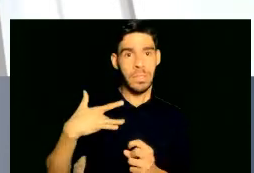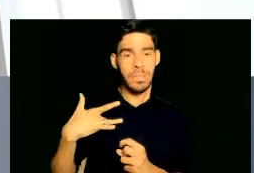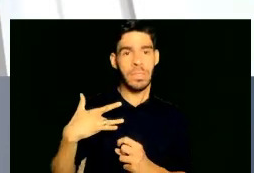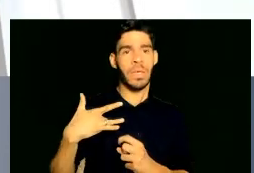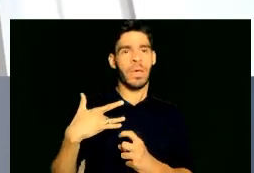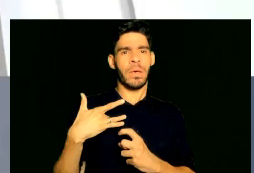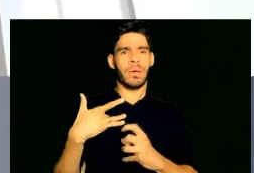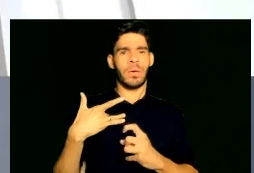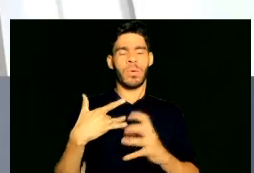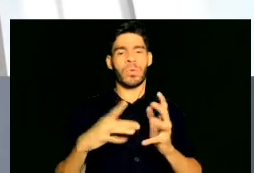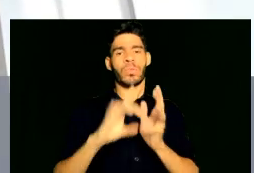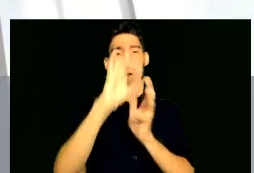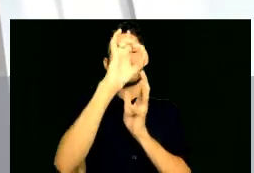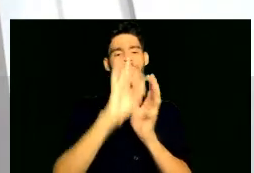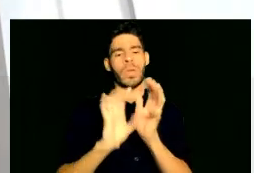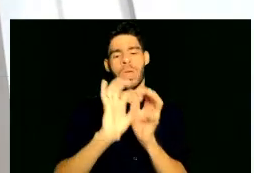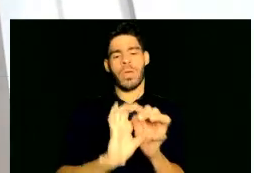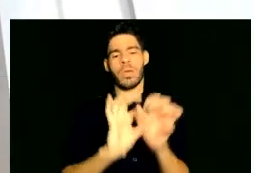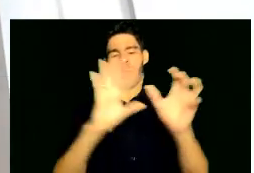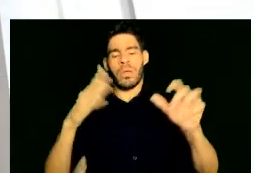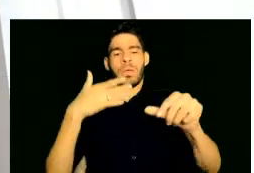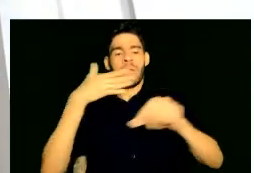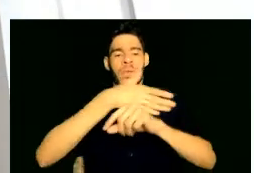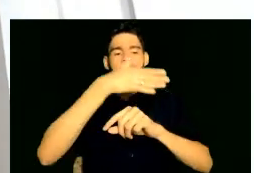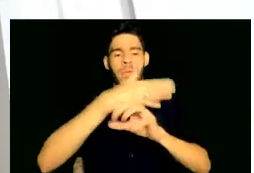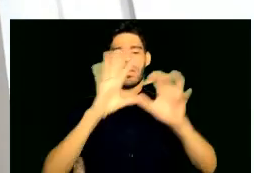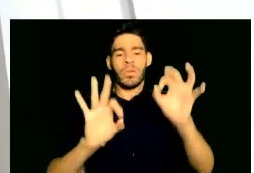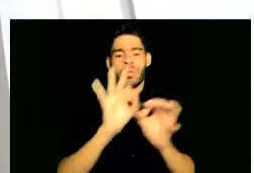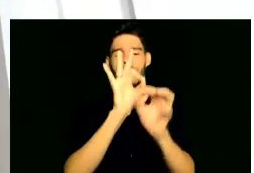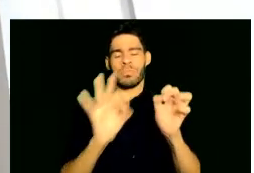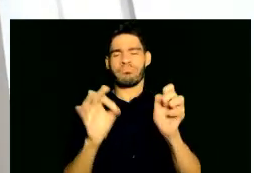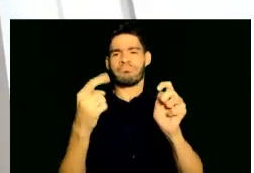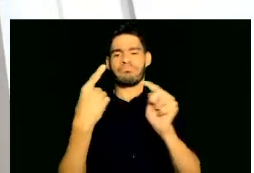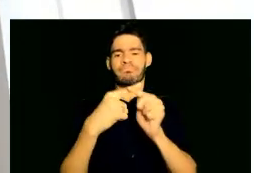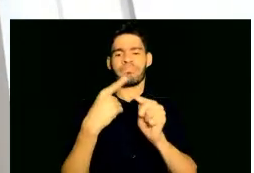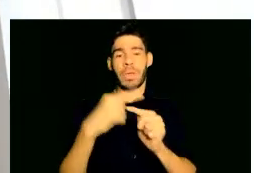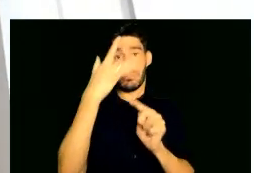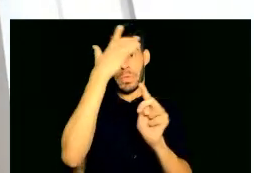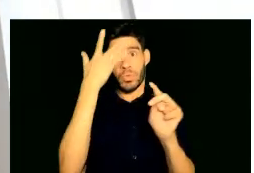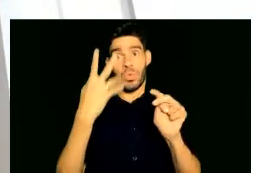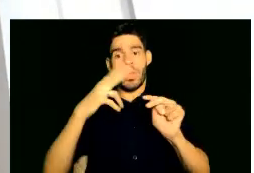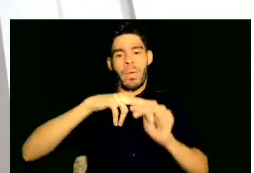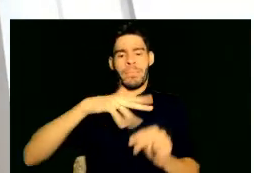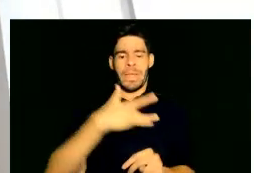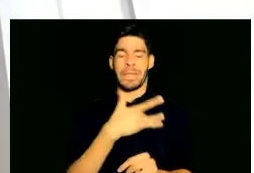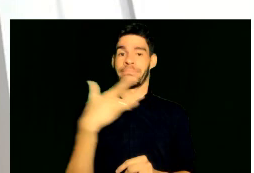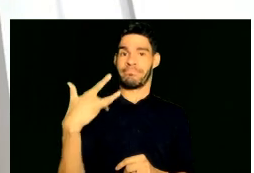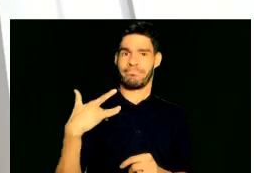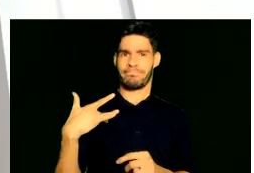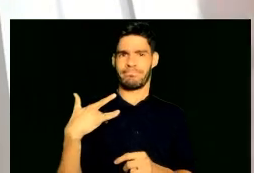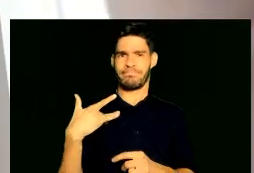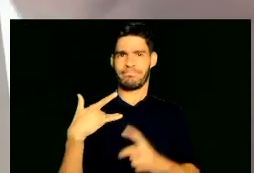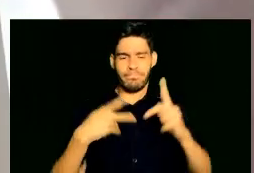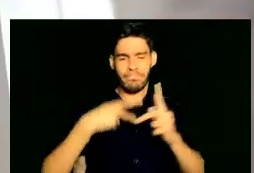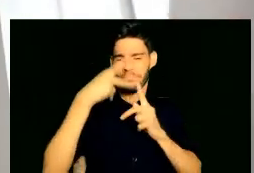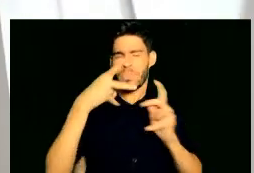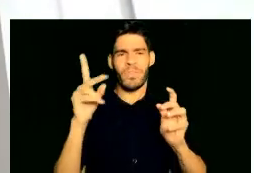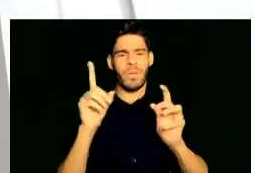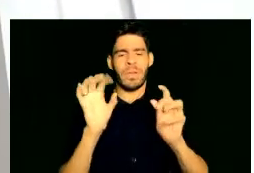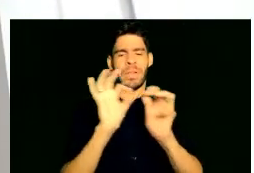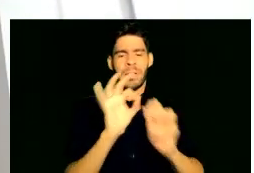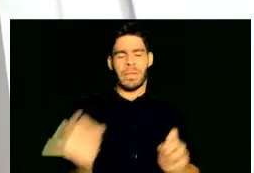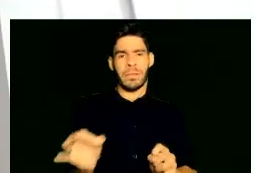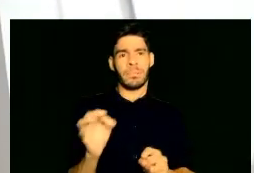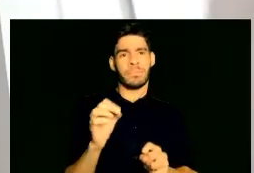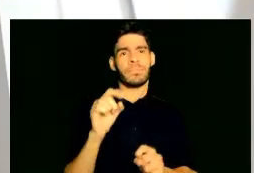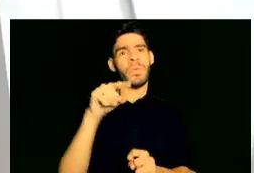direito à saúde que privilegia indivíduos livres com acesso à justiça em detrimento de demandas de saúde de pessoas presas. Meu ponto aqui é